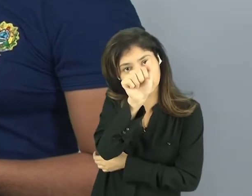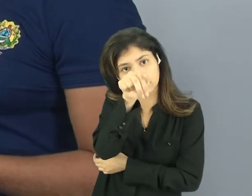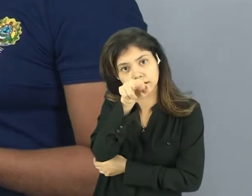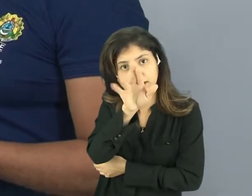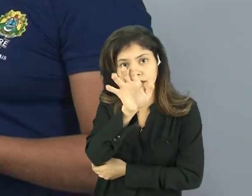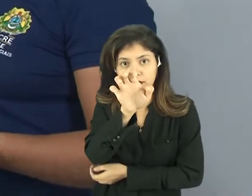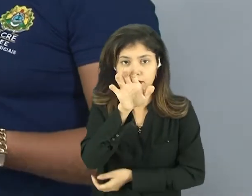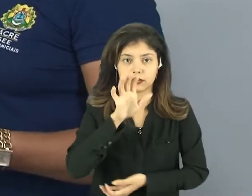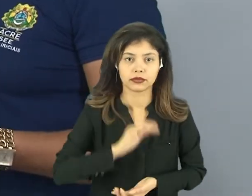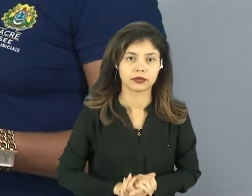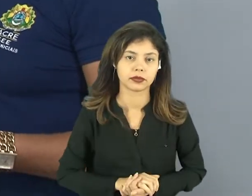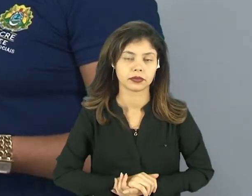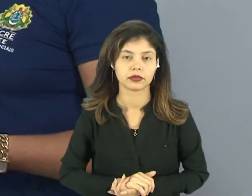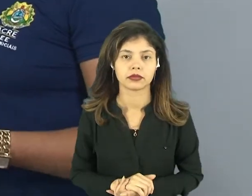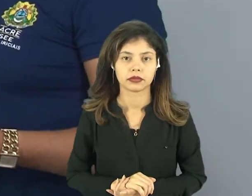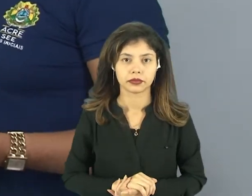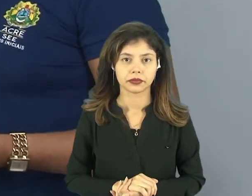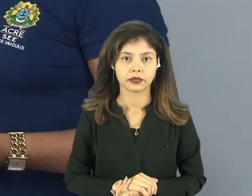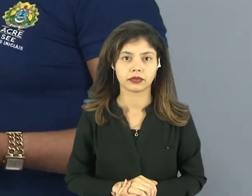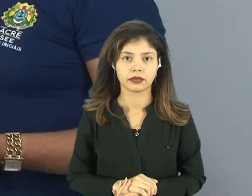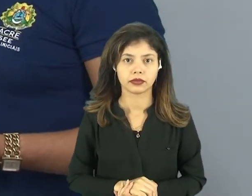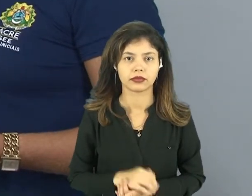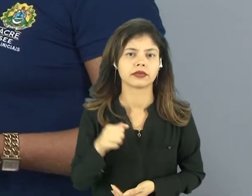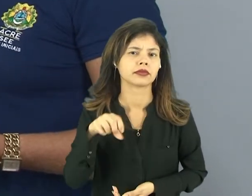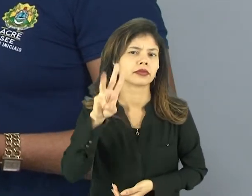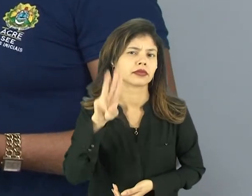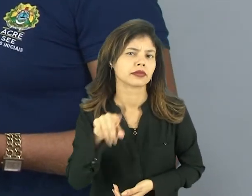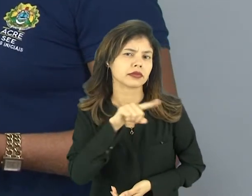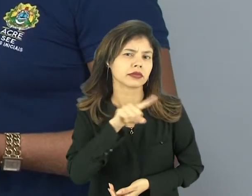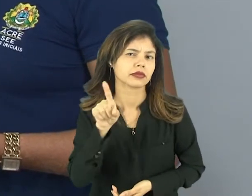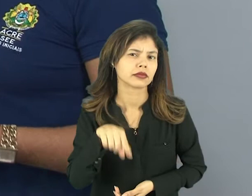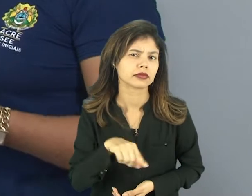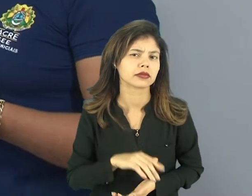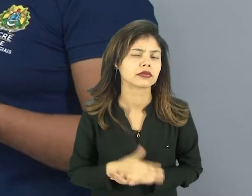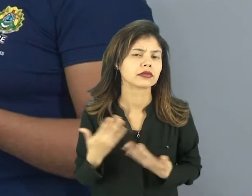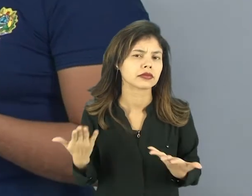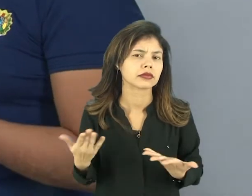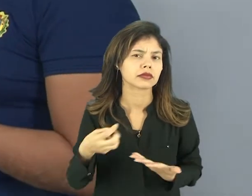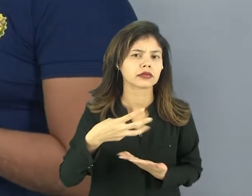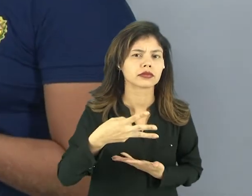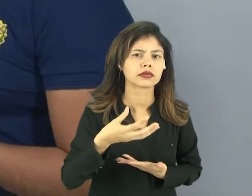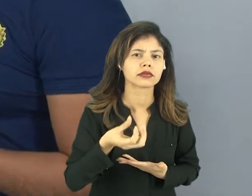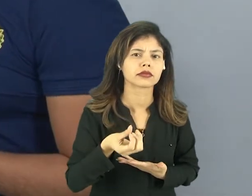Jane, certinho? Quem marcou 36 foi a